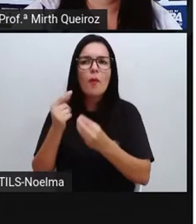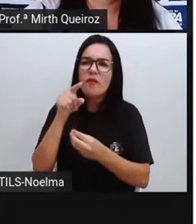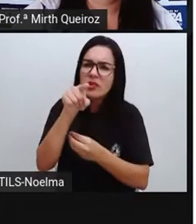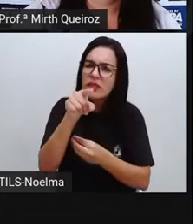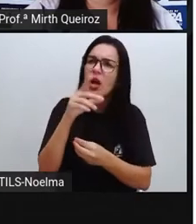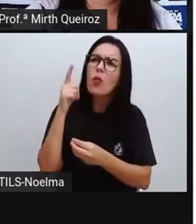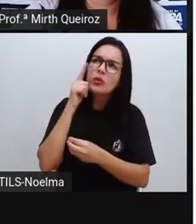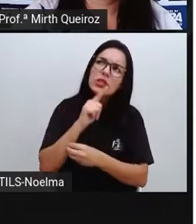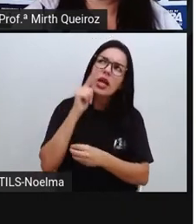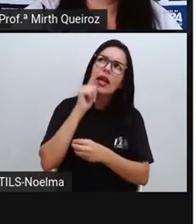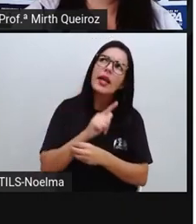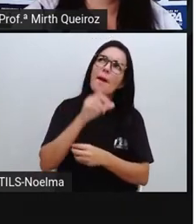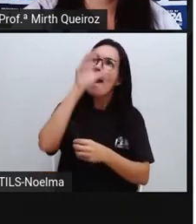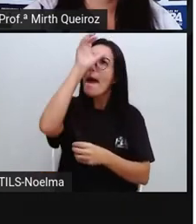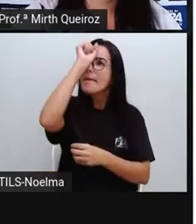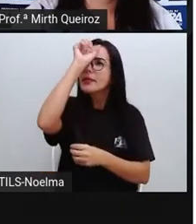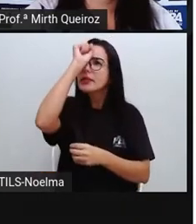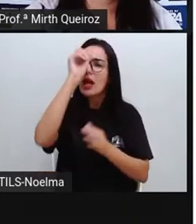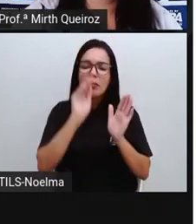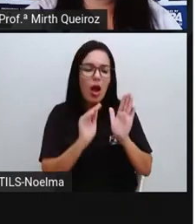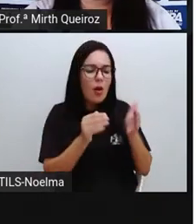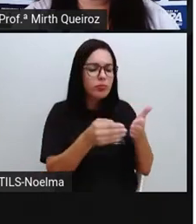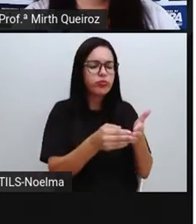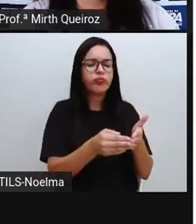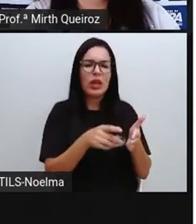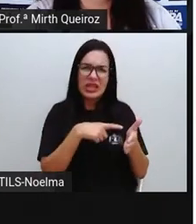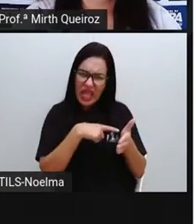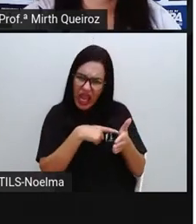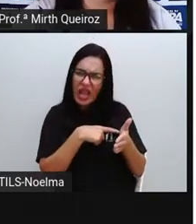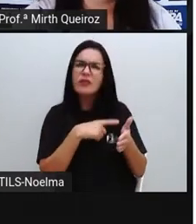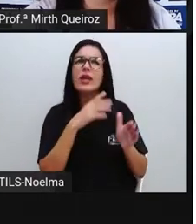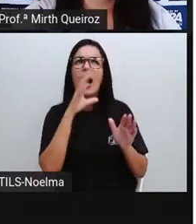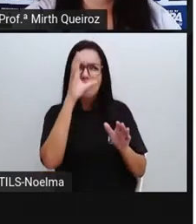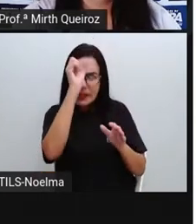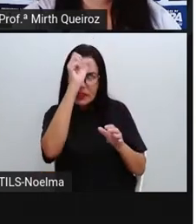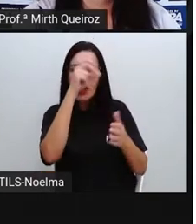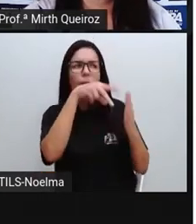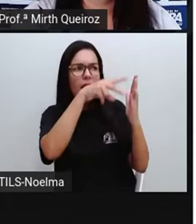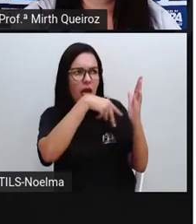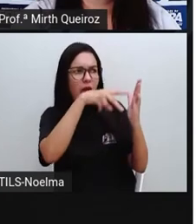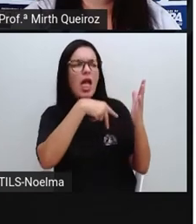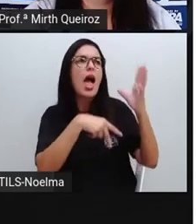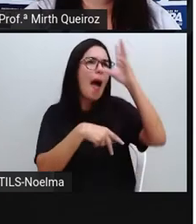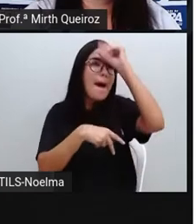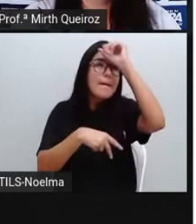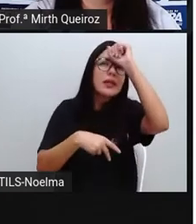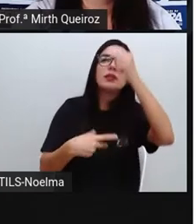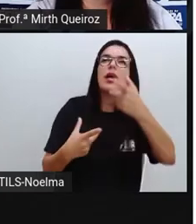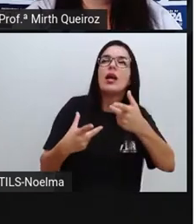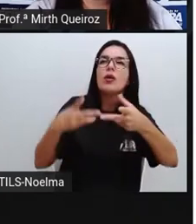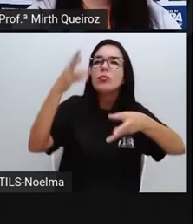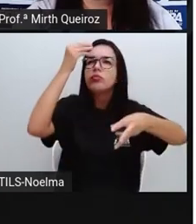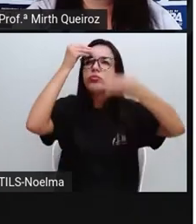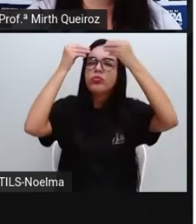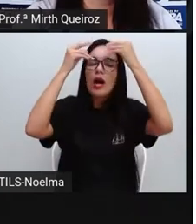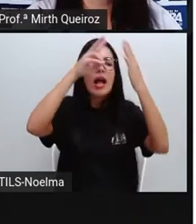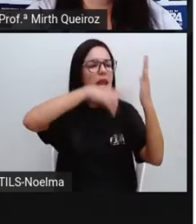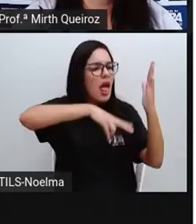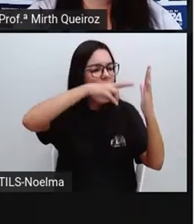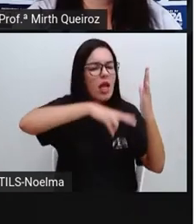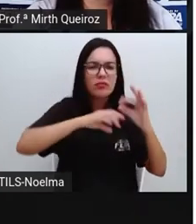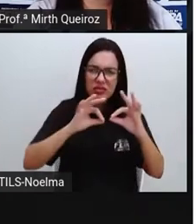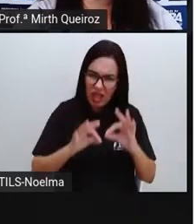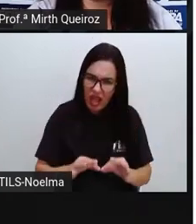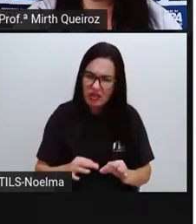conseguiram atingir os objetivos de aprendizagem, para a série de vocês? Conseguiram aprender